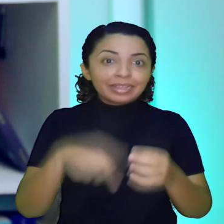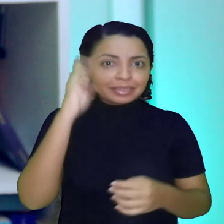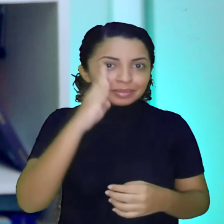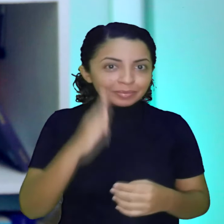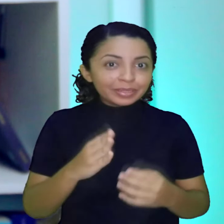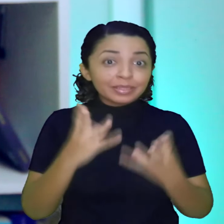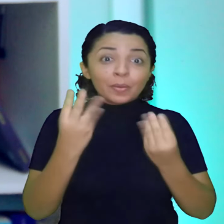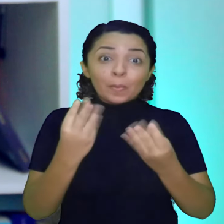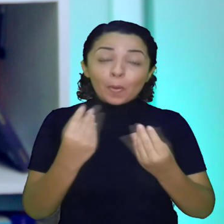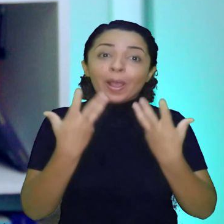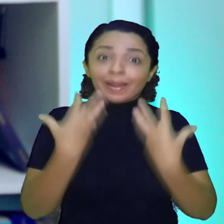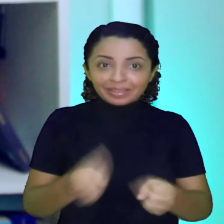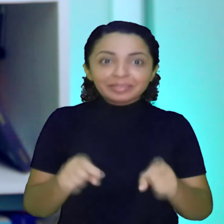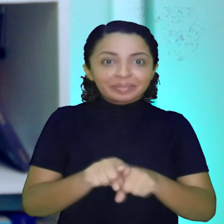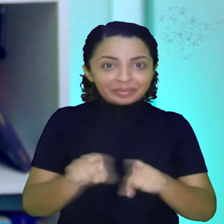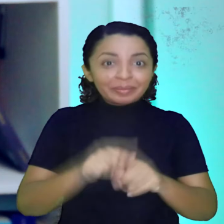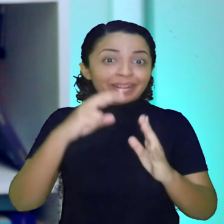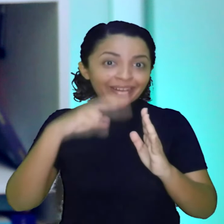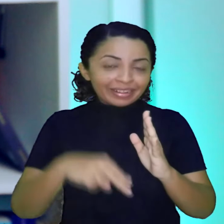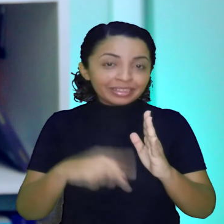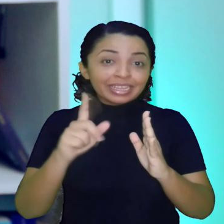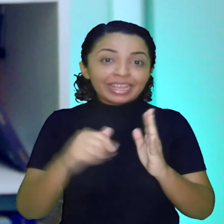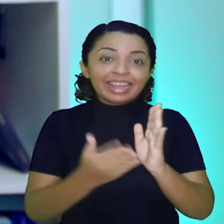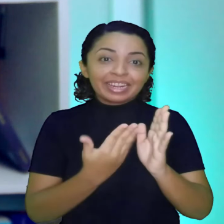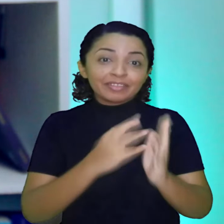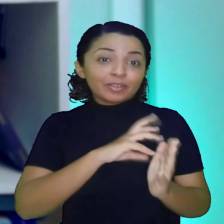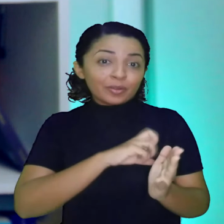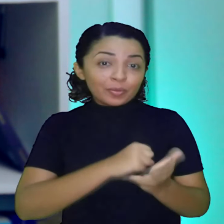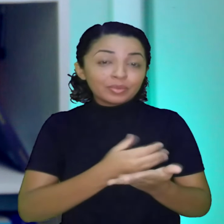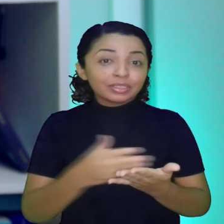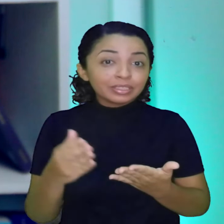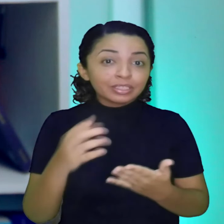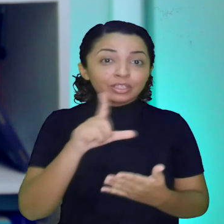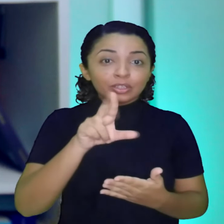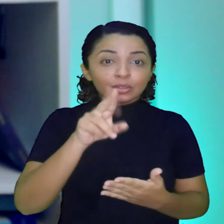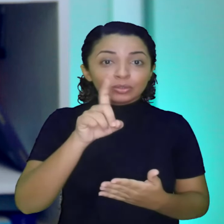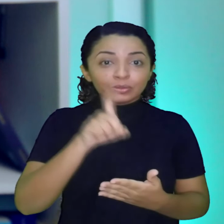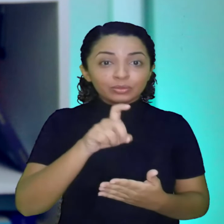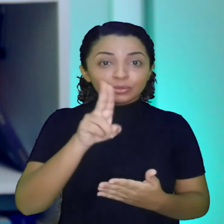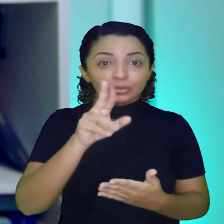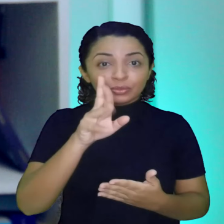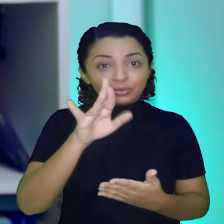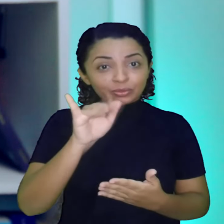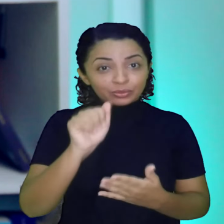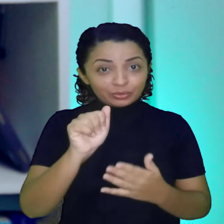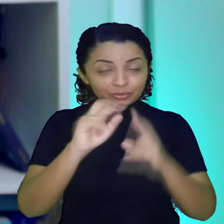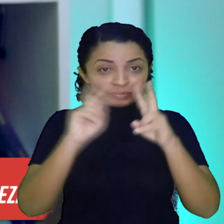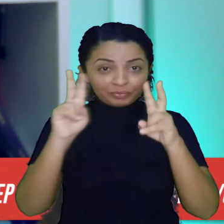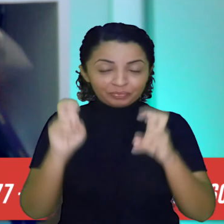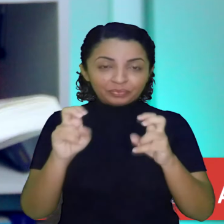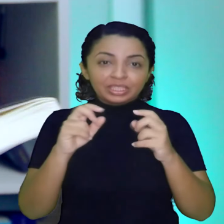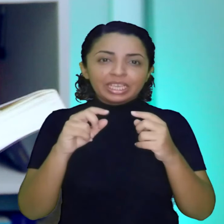vem conquistando muitos leitores por aqui também. E eu estou falando do romance de estreia Luxúria, da escritora